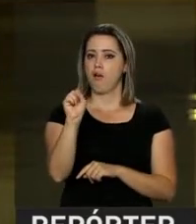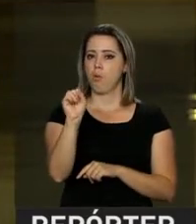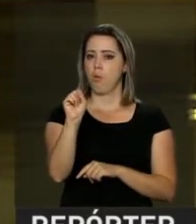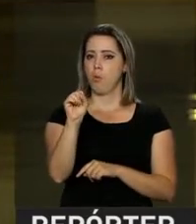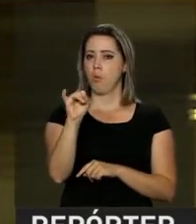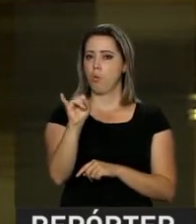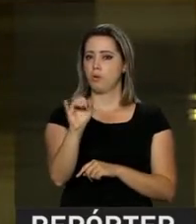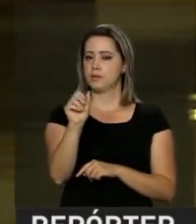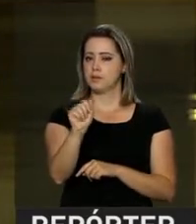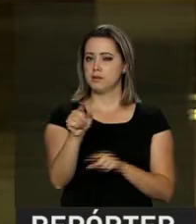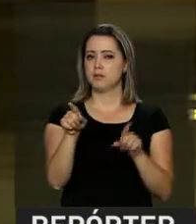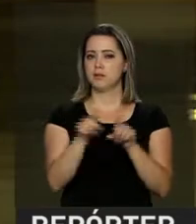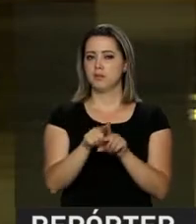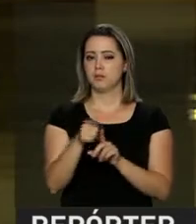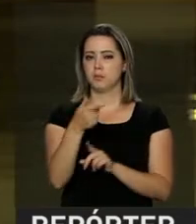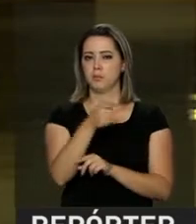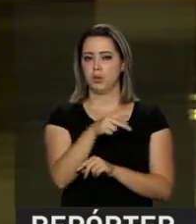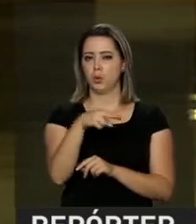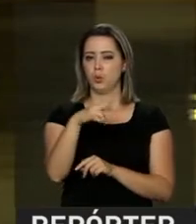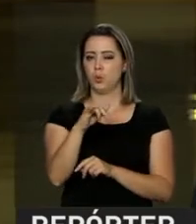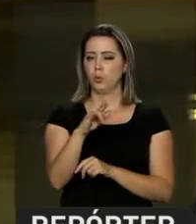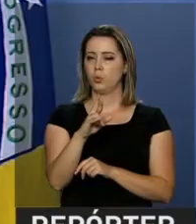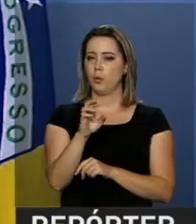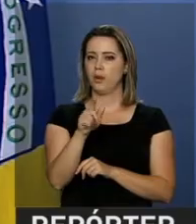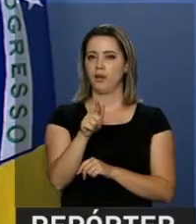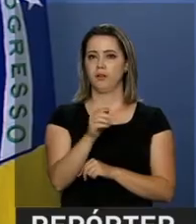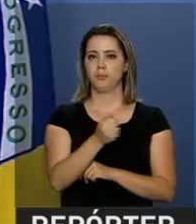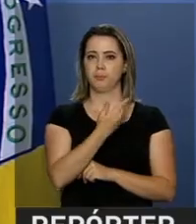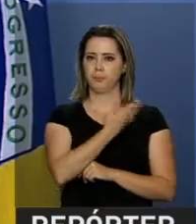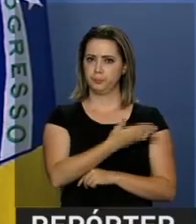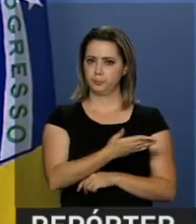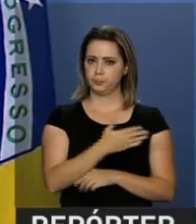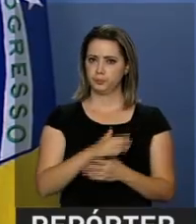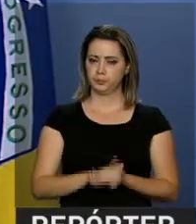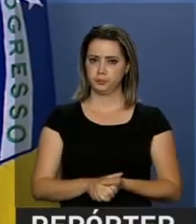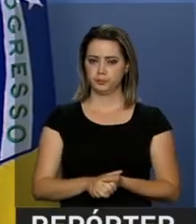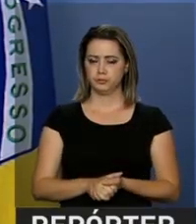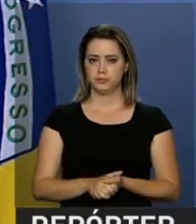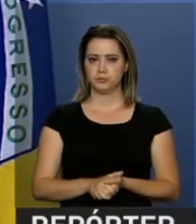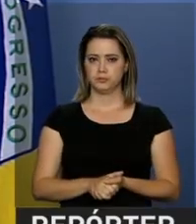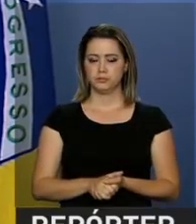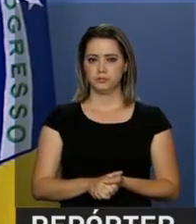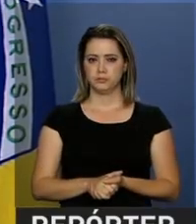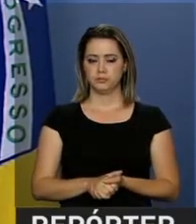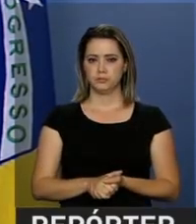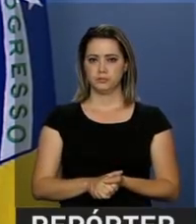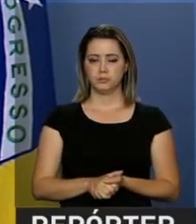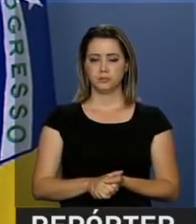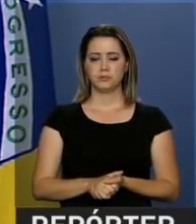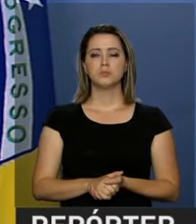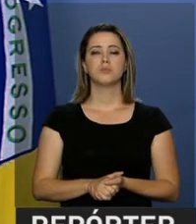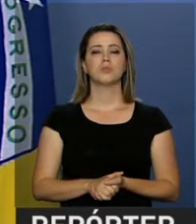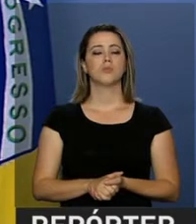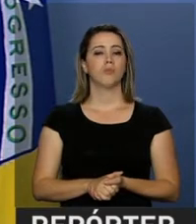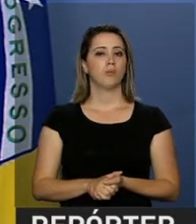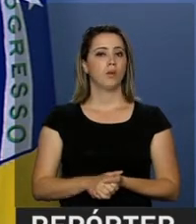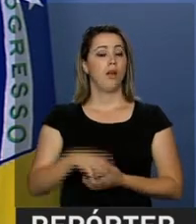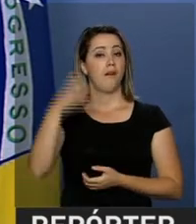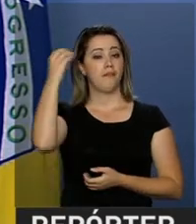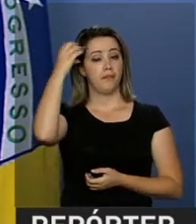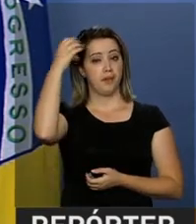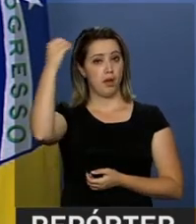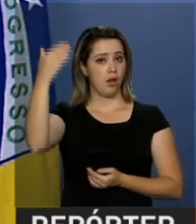vamos assistir um trechinho do que ele disse a viagem dá continuidade à sua diplomacia